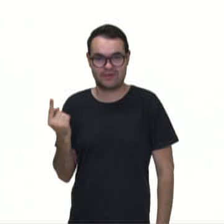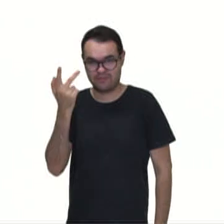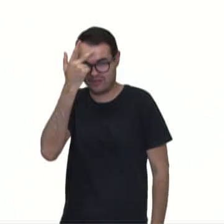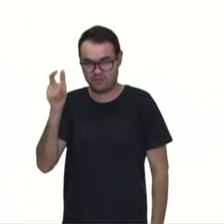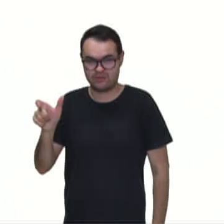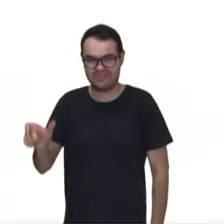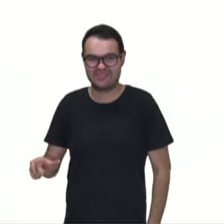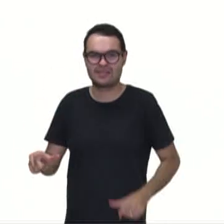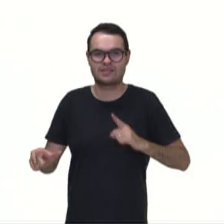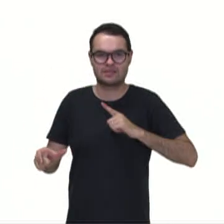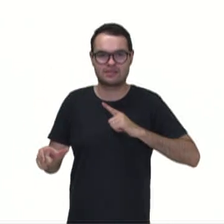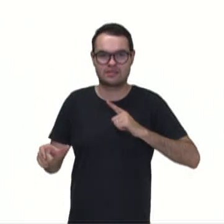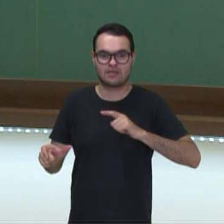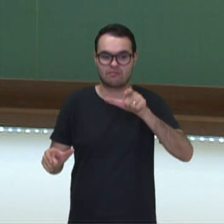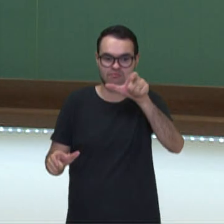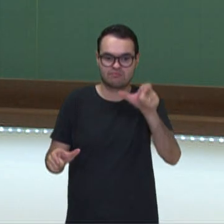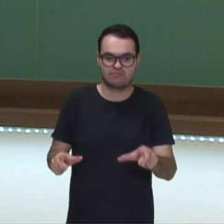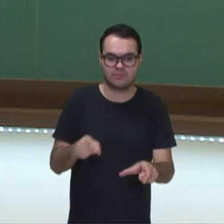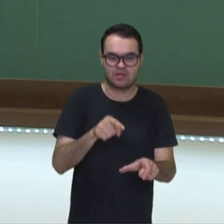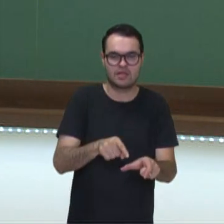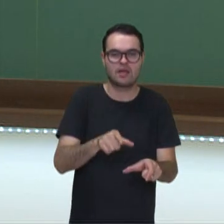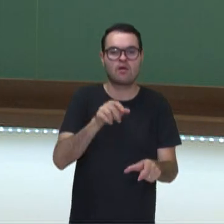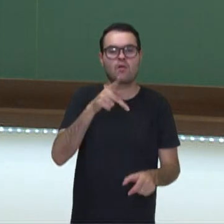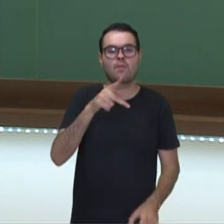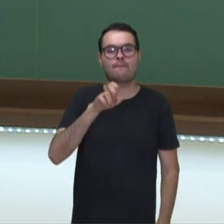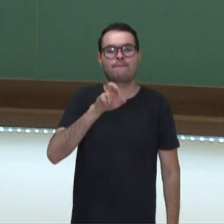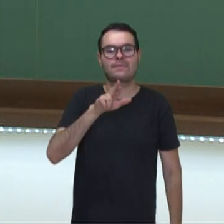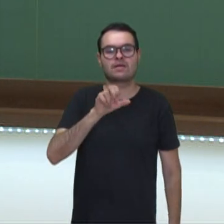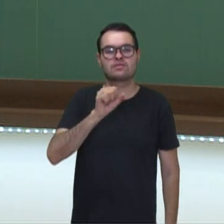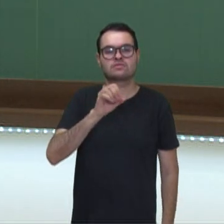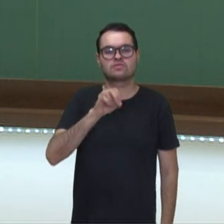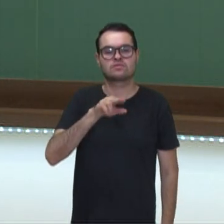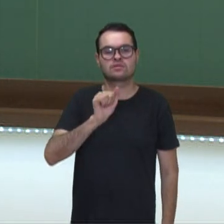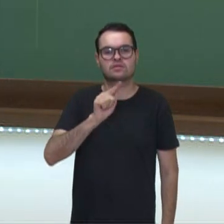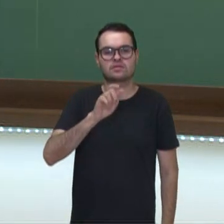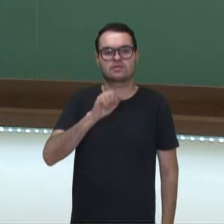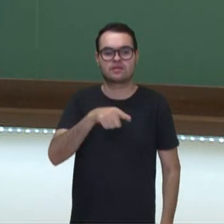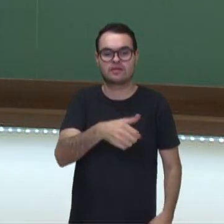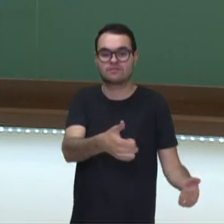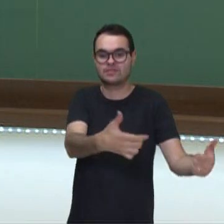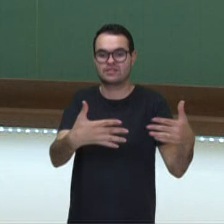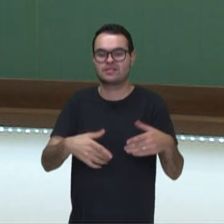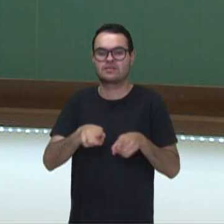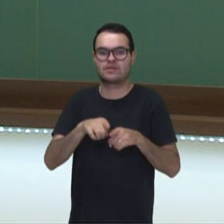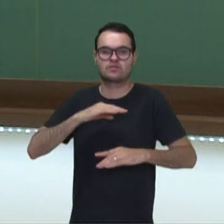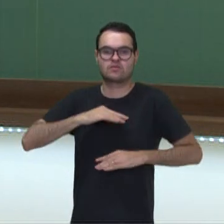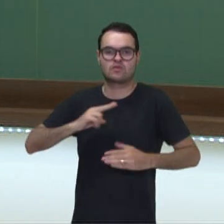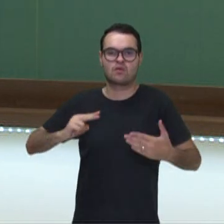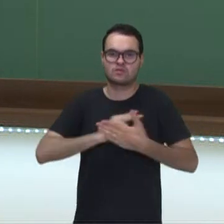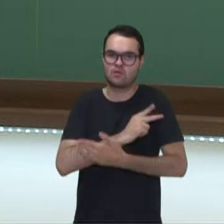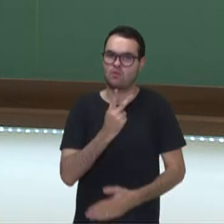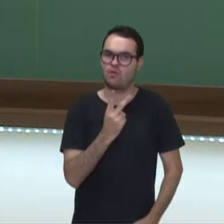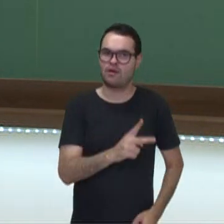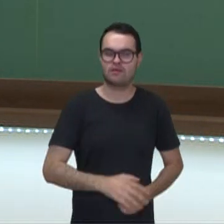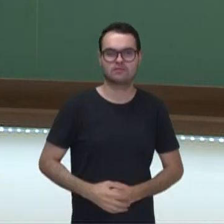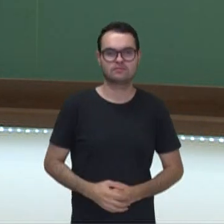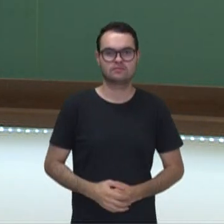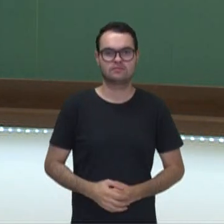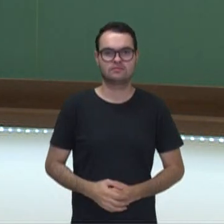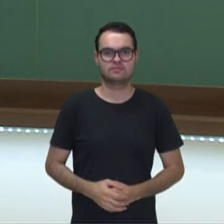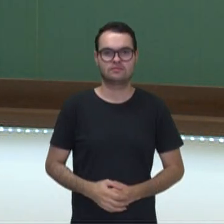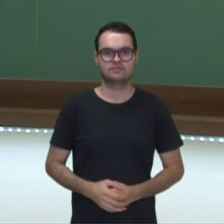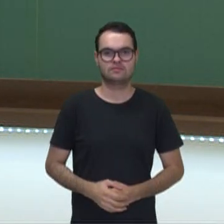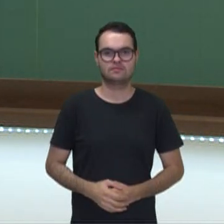um narrador personagem que participa e conta dos fatos que aconteceram com ele, né? Observem que ele